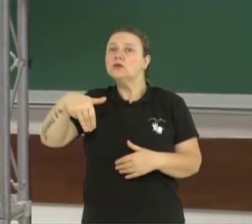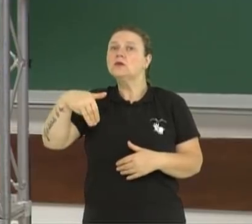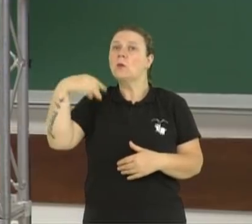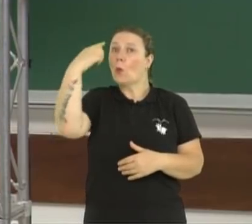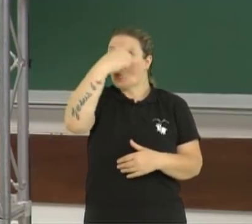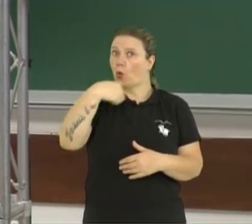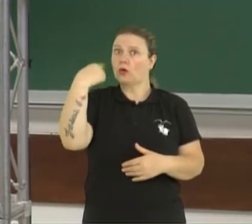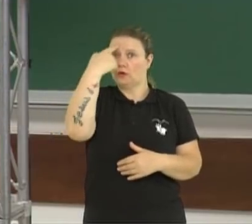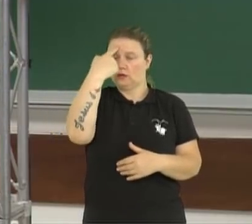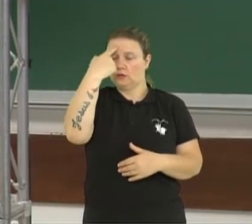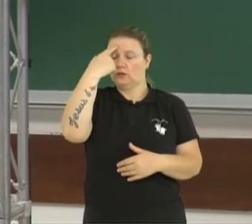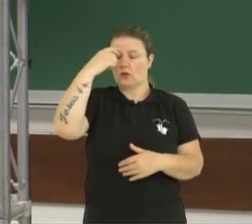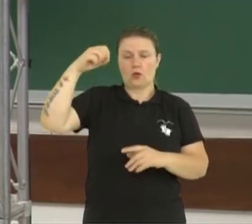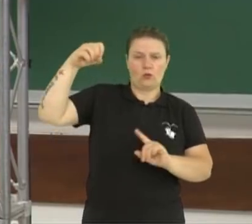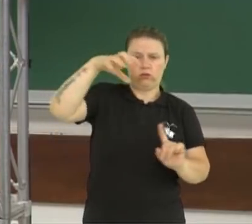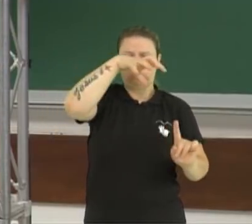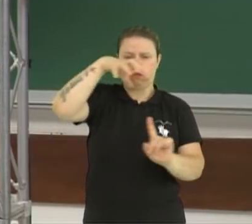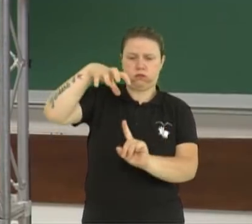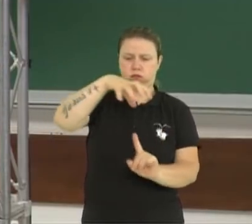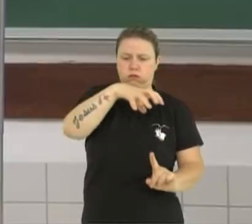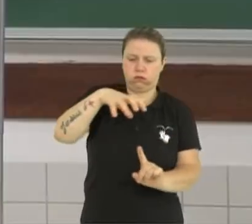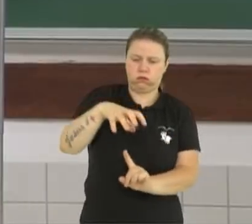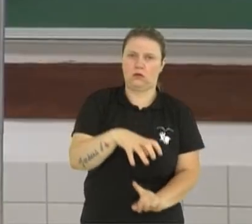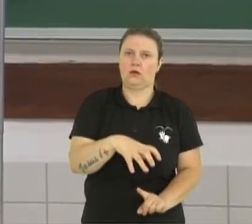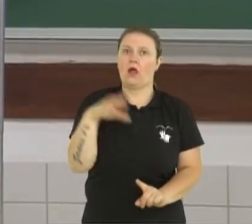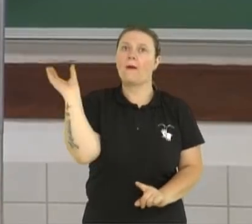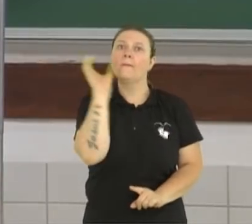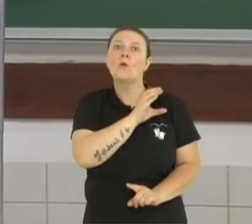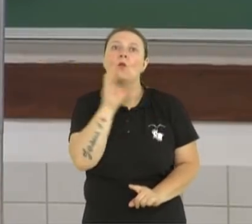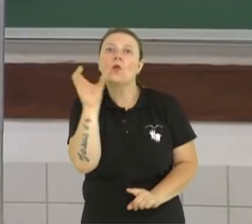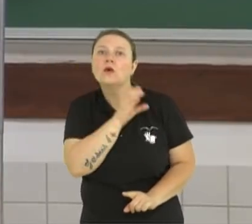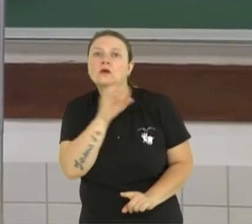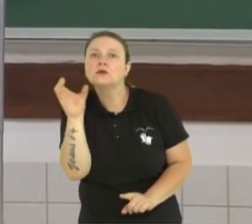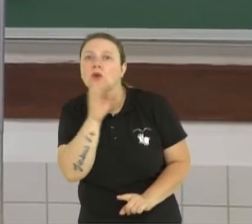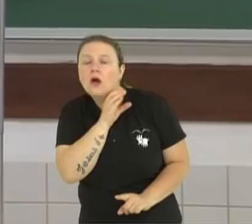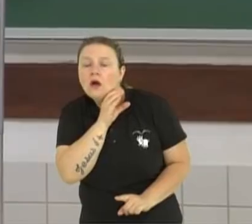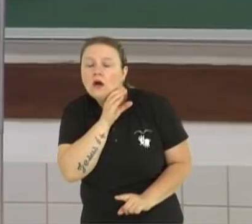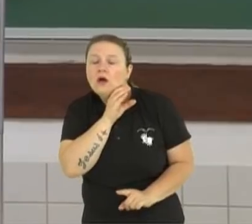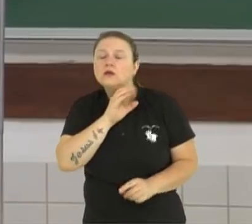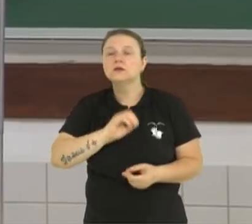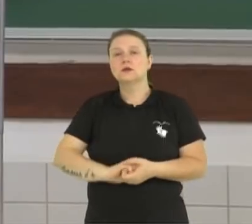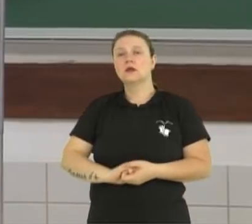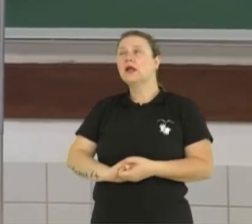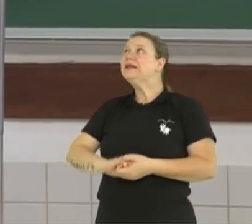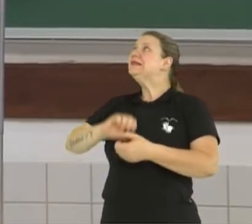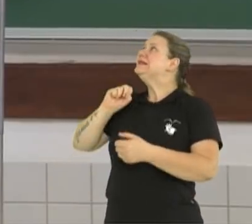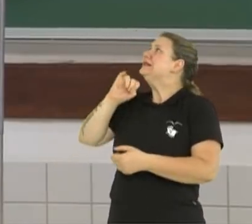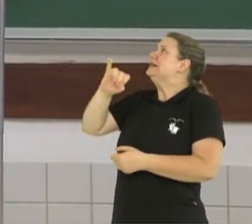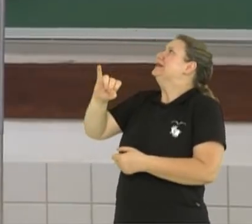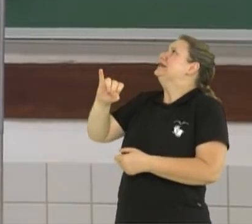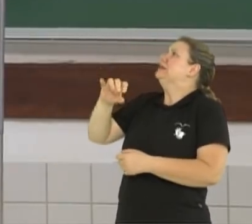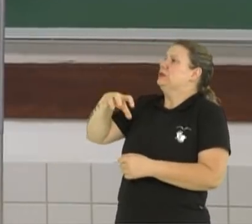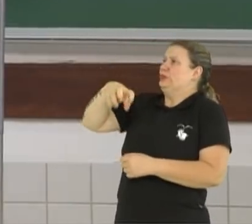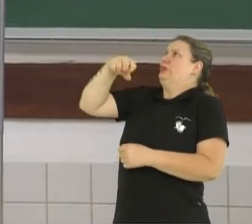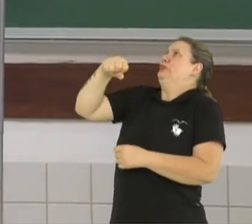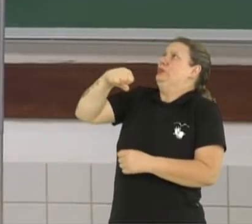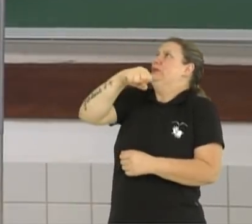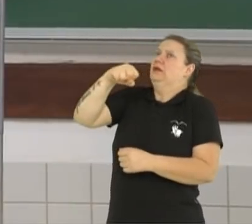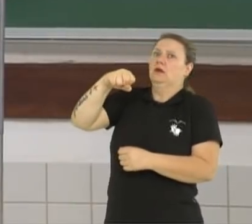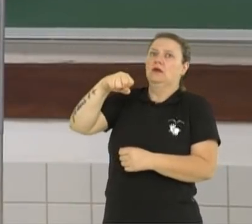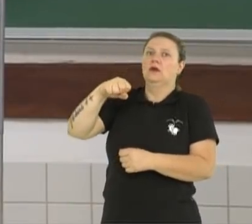E em determinado momento, o paraquedas abre. Mas e se não abrir? Pessoal, muitas das vezes perguntam, e se